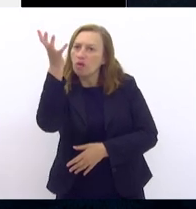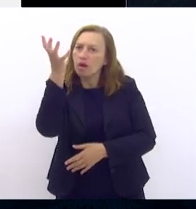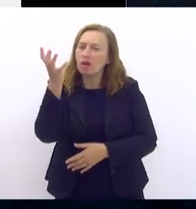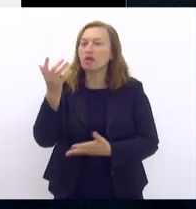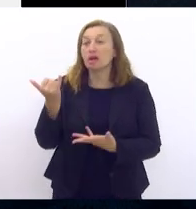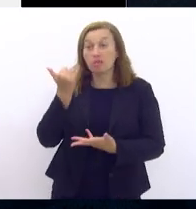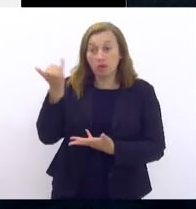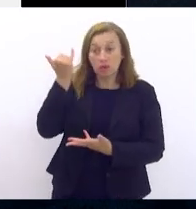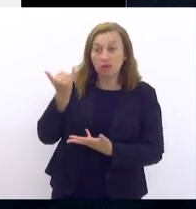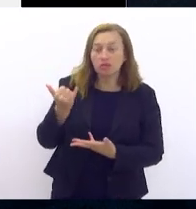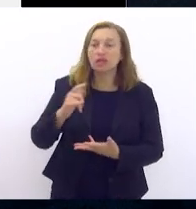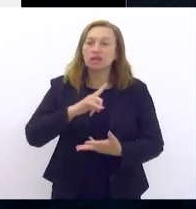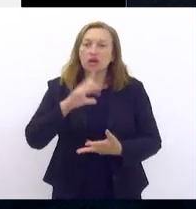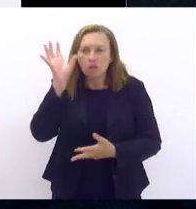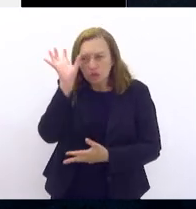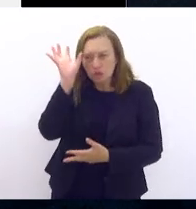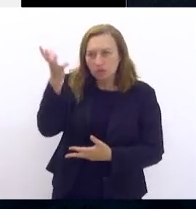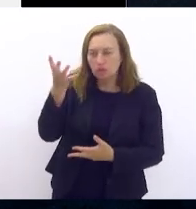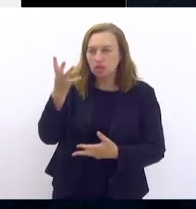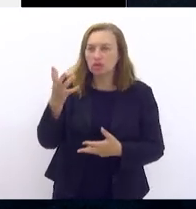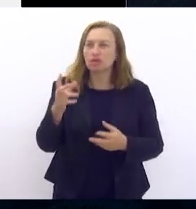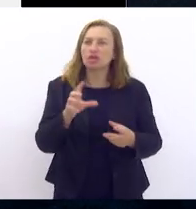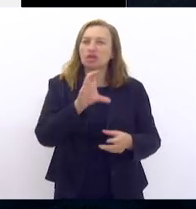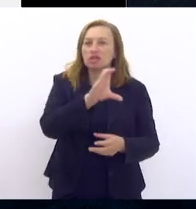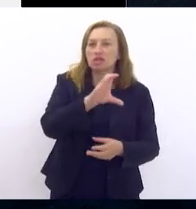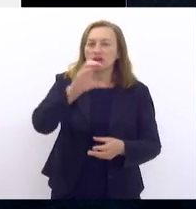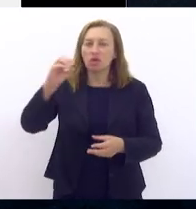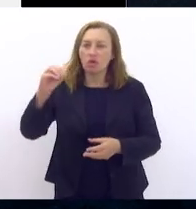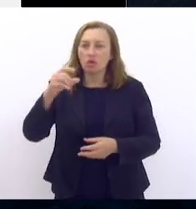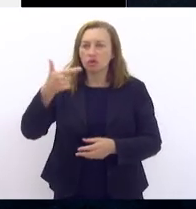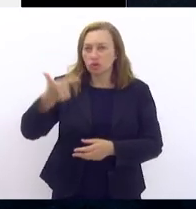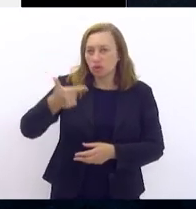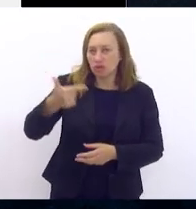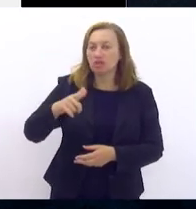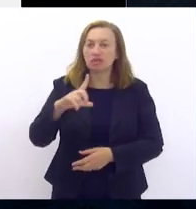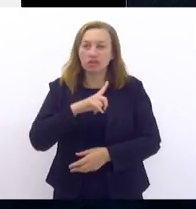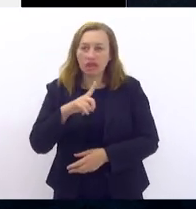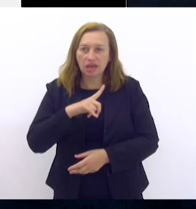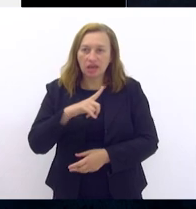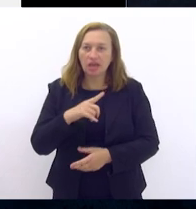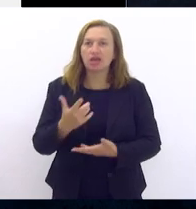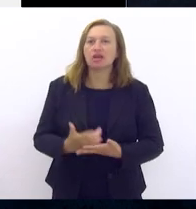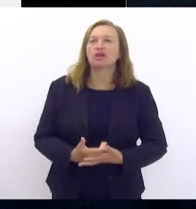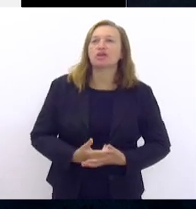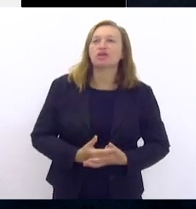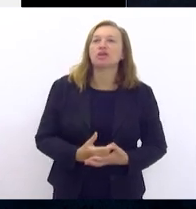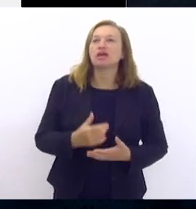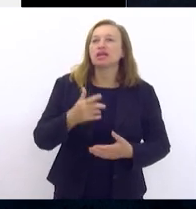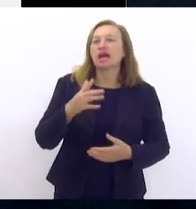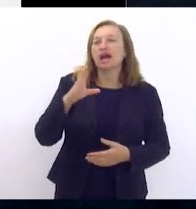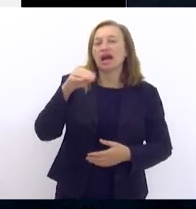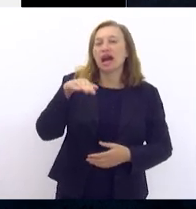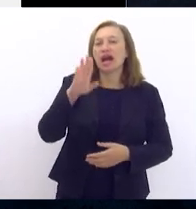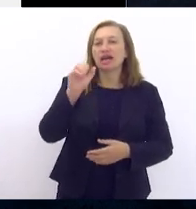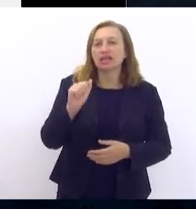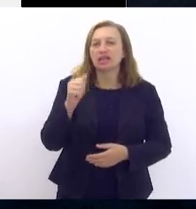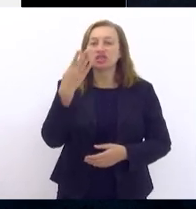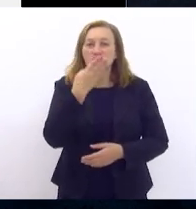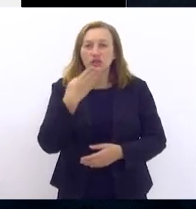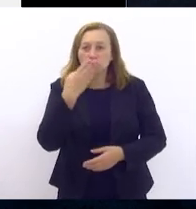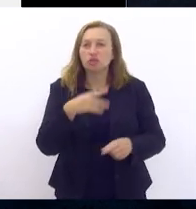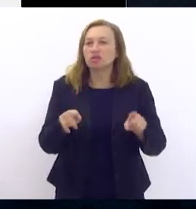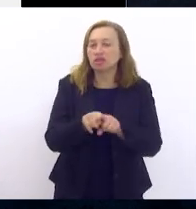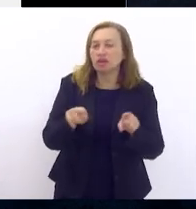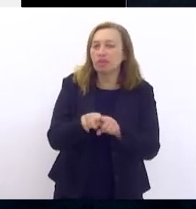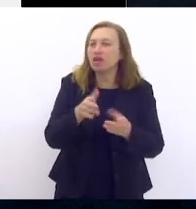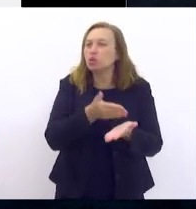tendo uma solução que captura CO2 a gente tem resina advinda da cana-de-açúcar então dentre